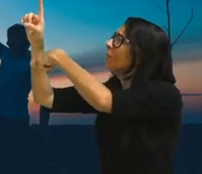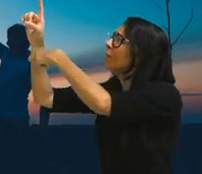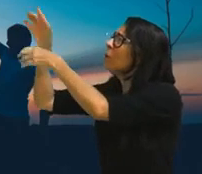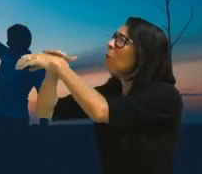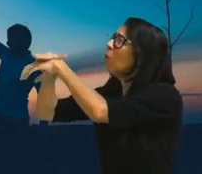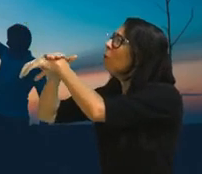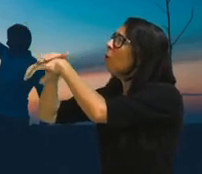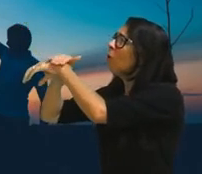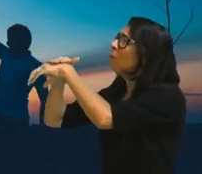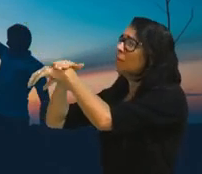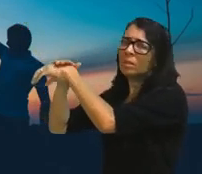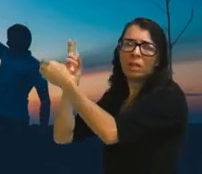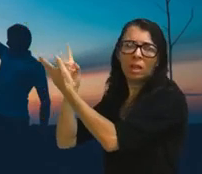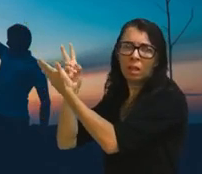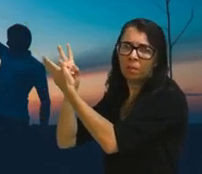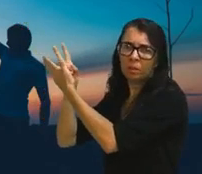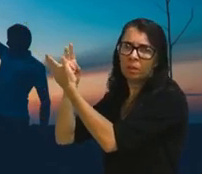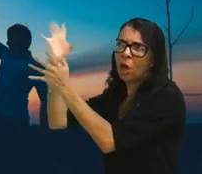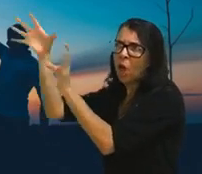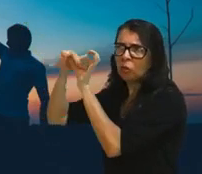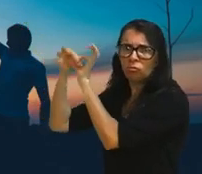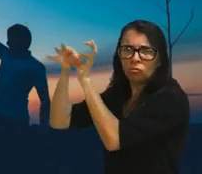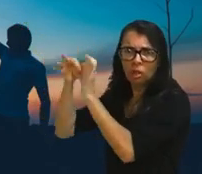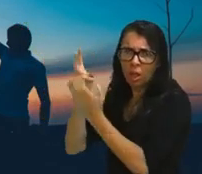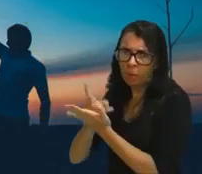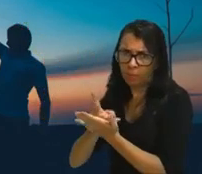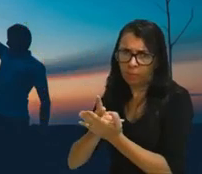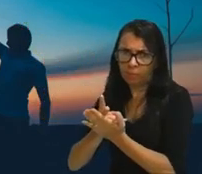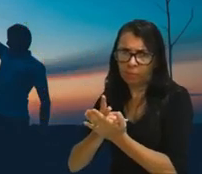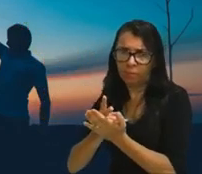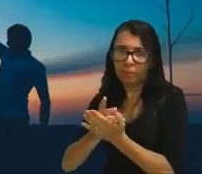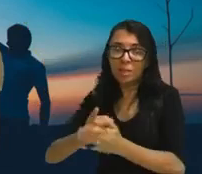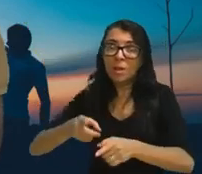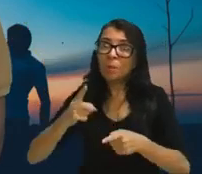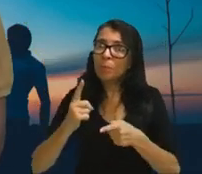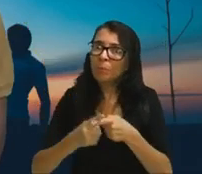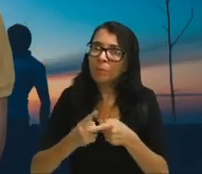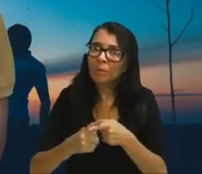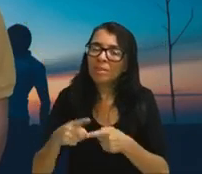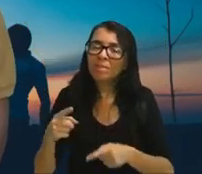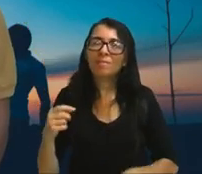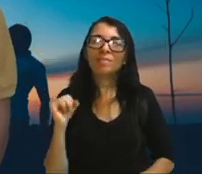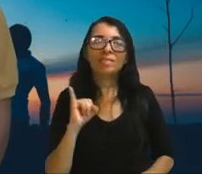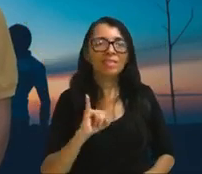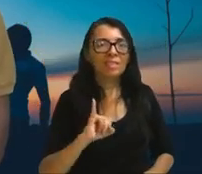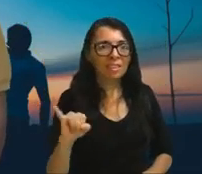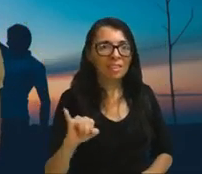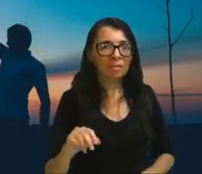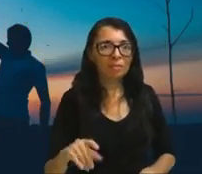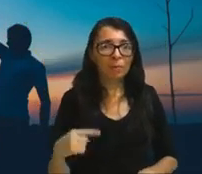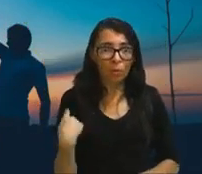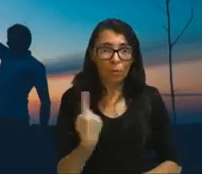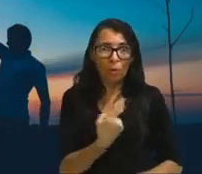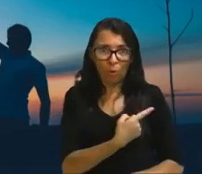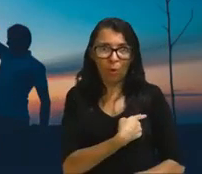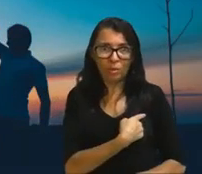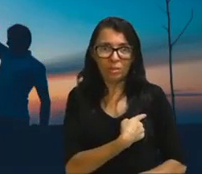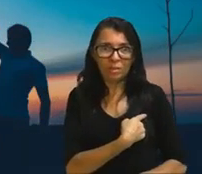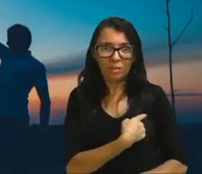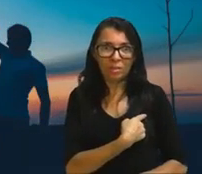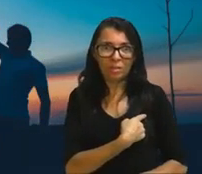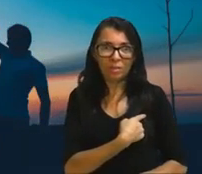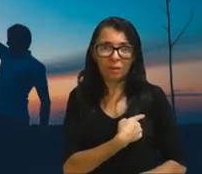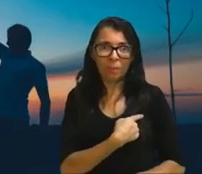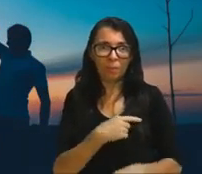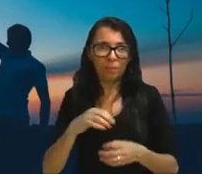pode adquirir nos dias de hoje. Em vão. Se você crê que Deus é aquele